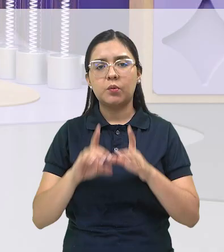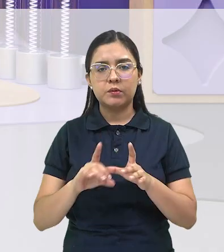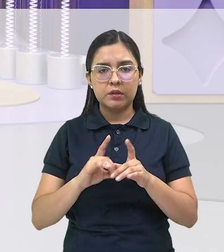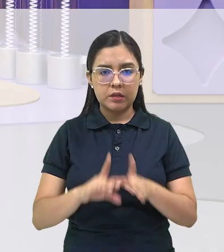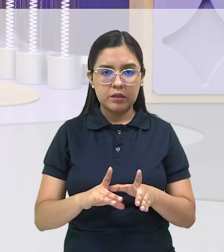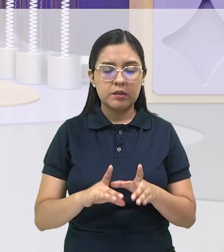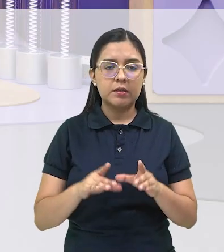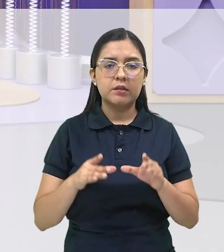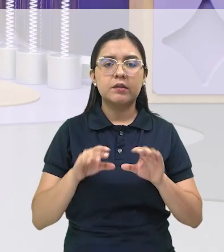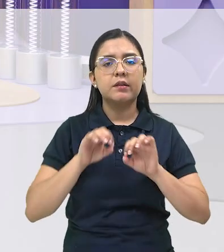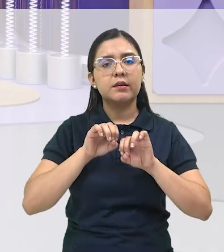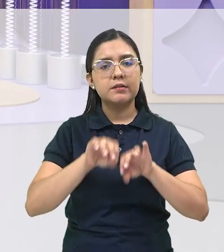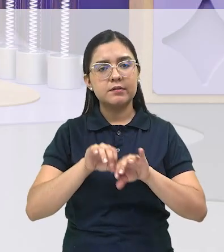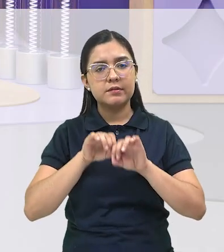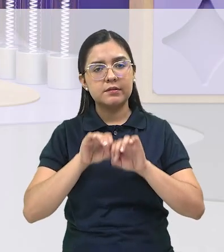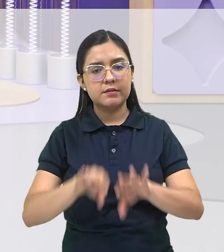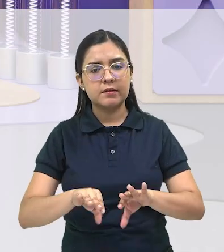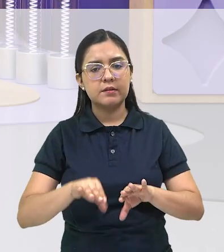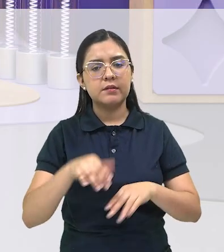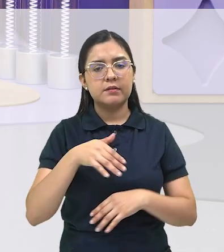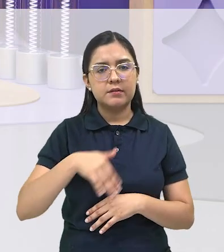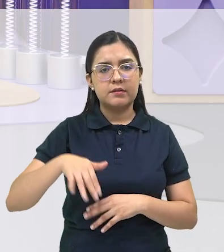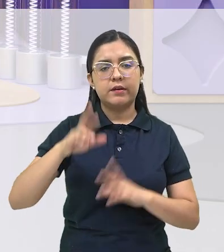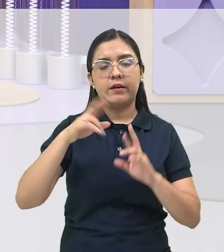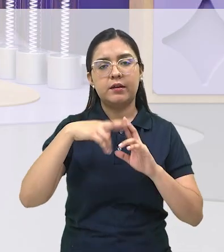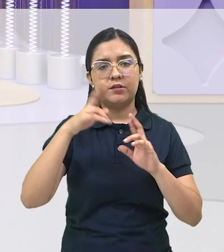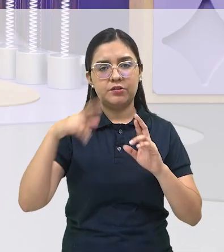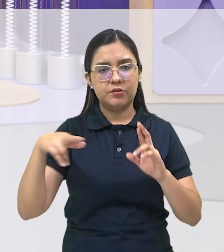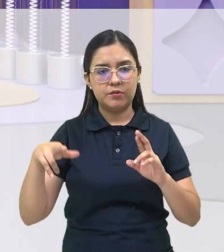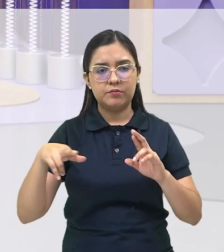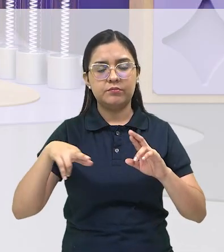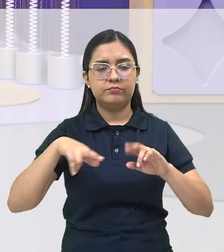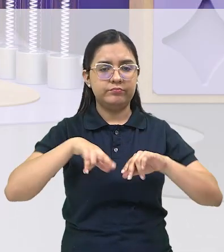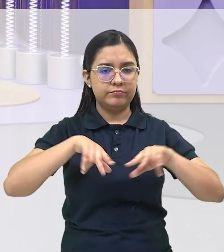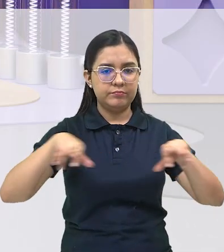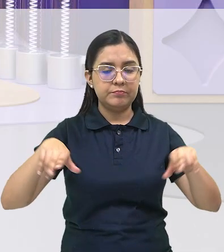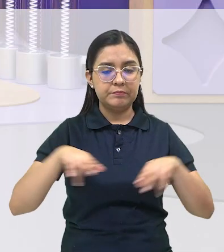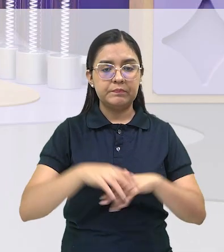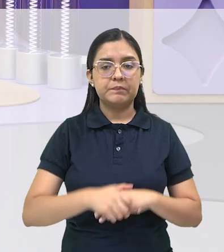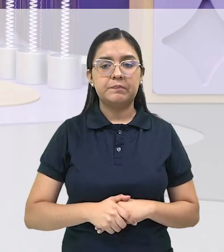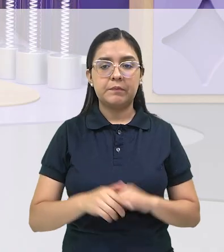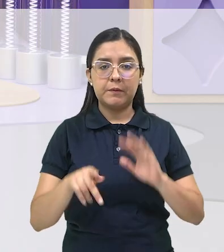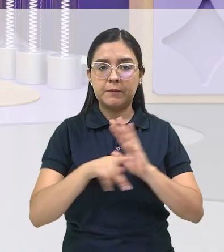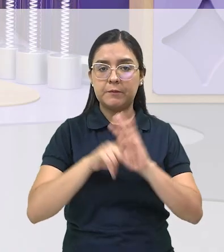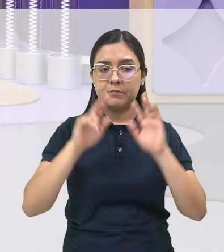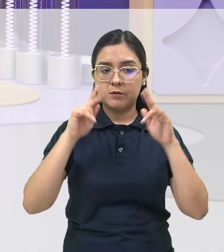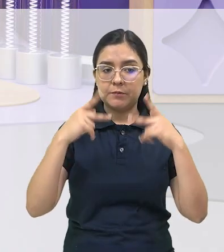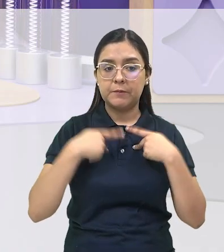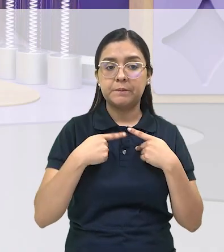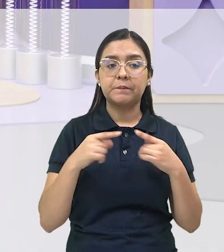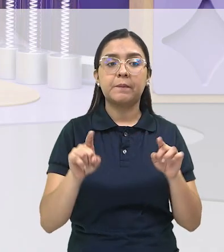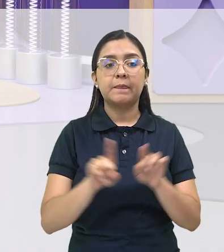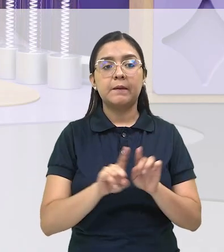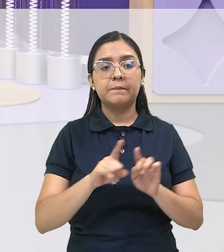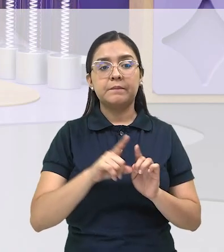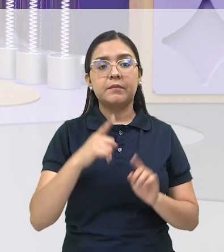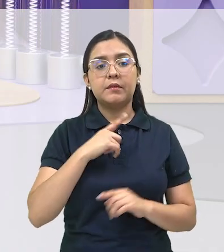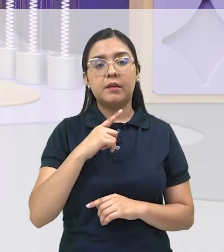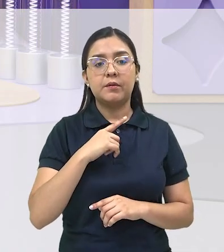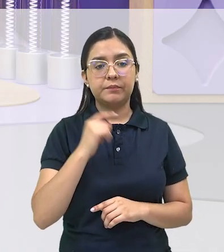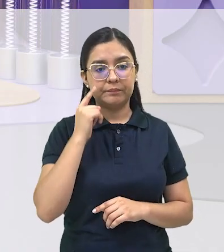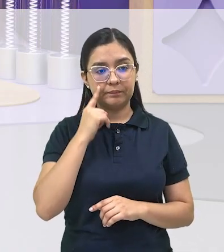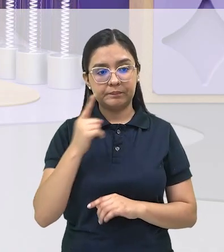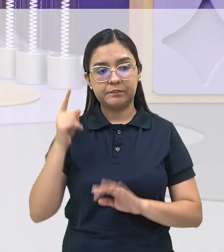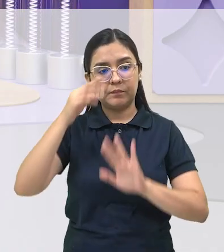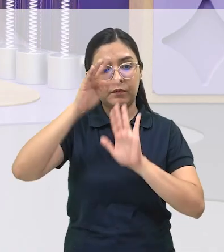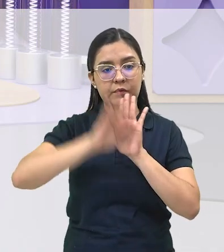doutrinas que ensinam essa dimensão religiosa, né, do ser humano. Nós temos ainda mais um parágrafo que vai